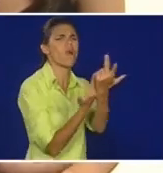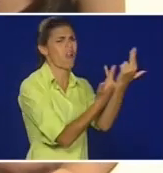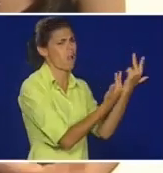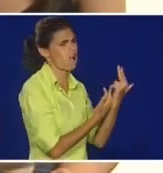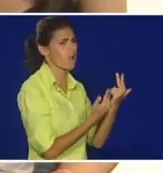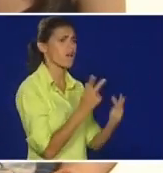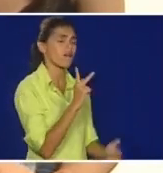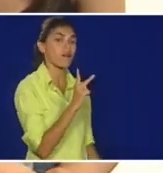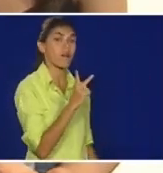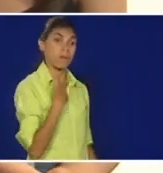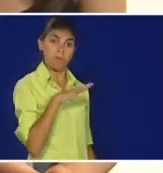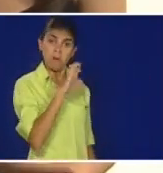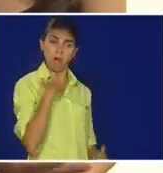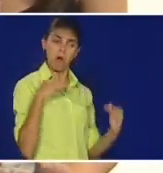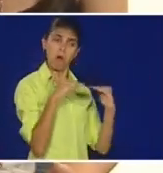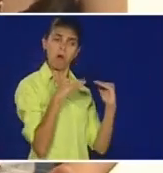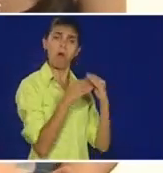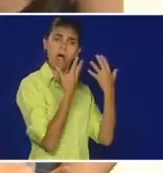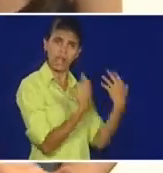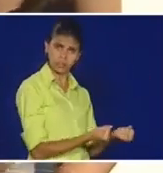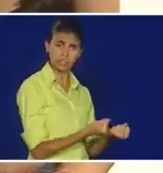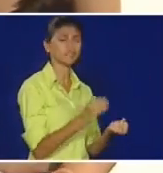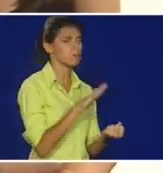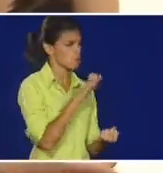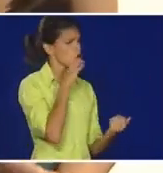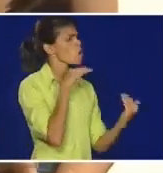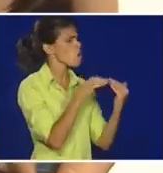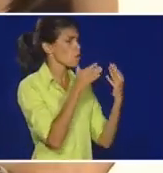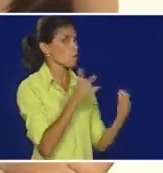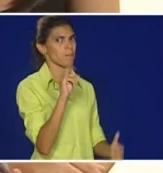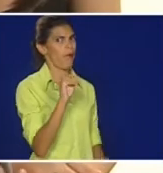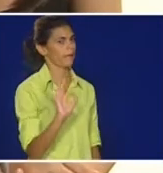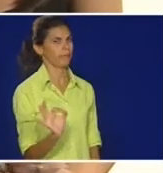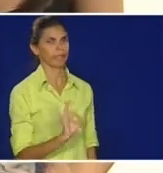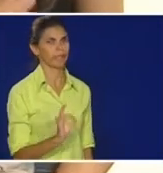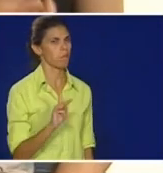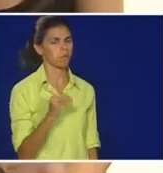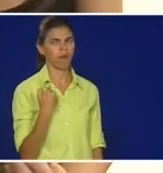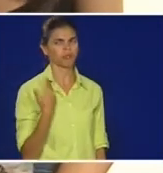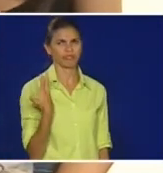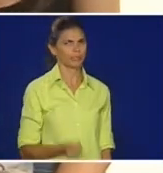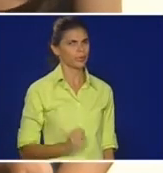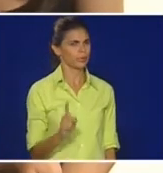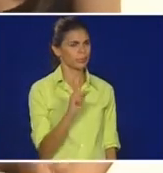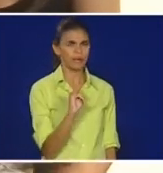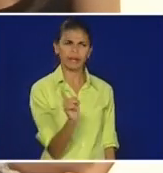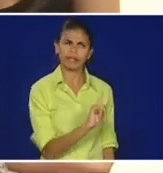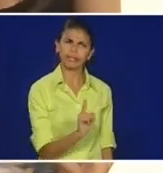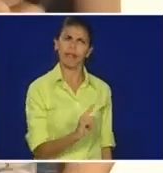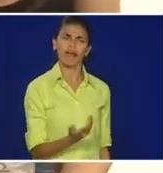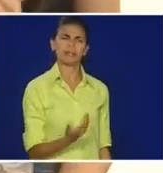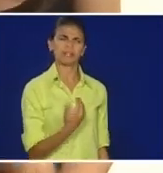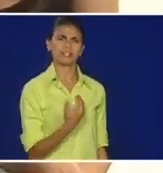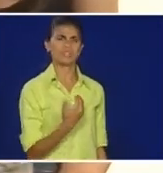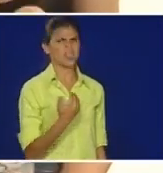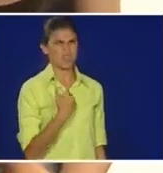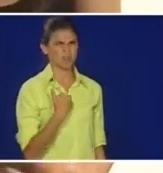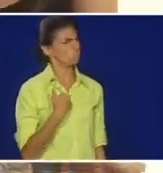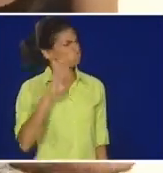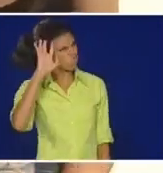concordou comigo, meu pai não. Meu pai não concordou comigo. Mas eu fui até o fim,